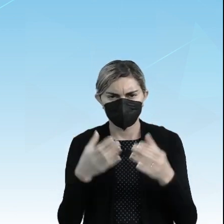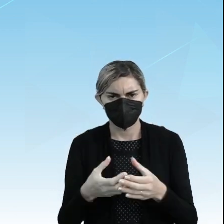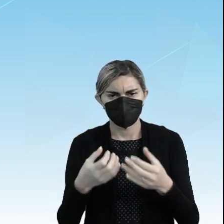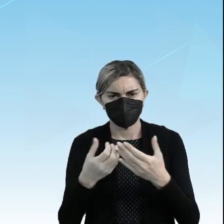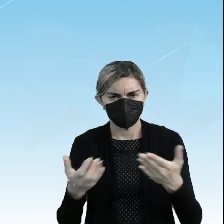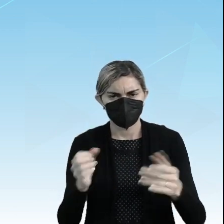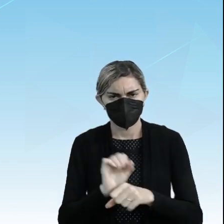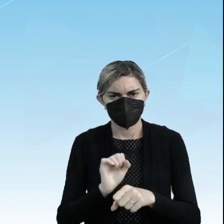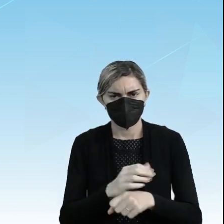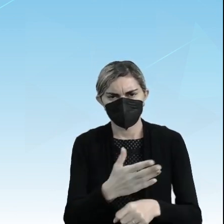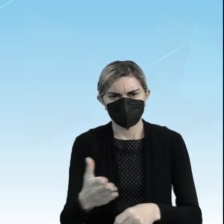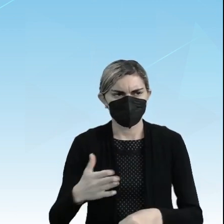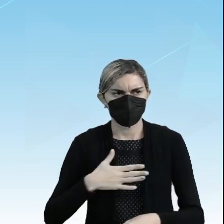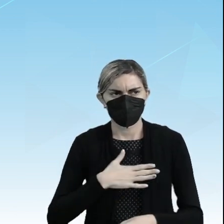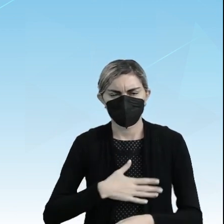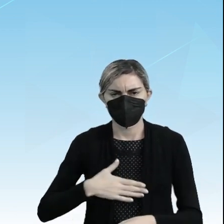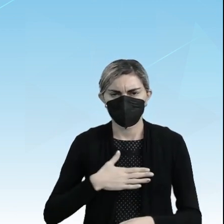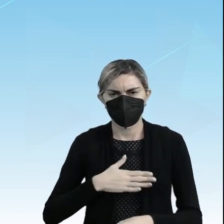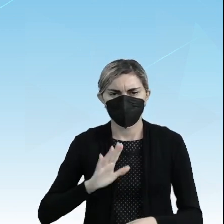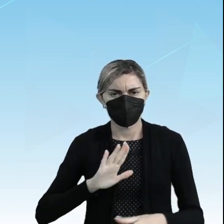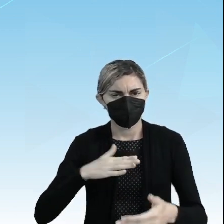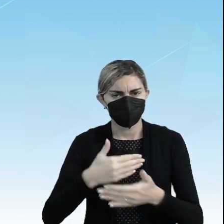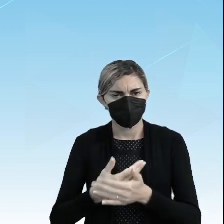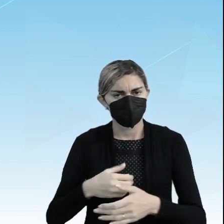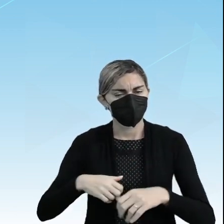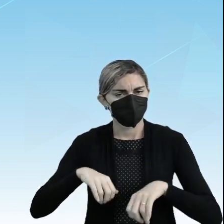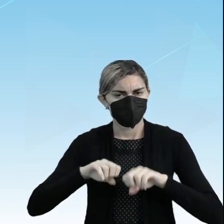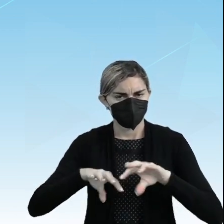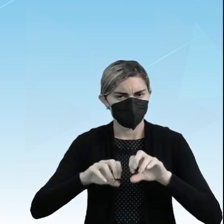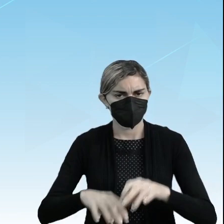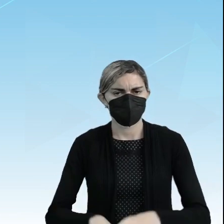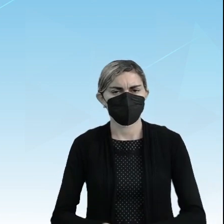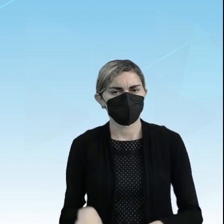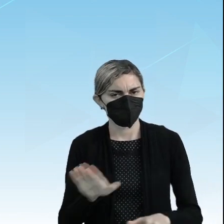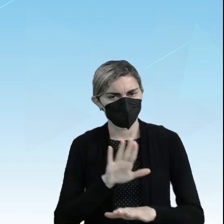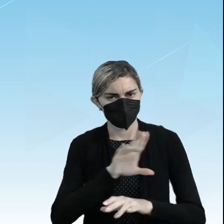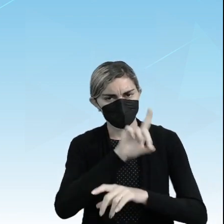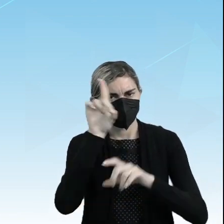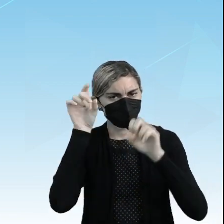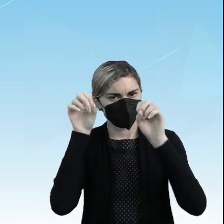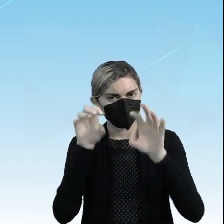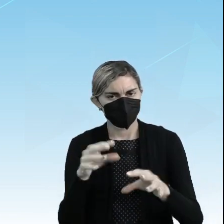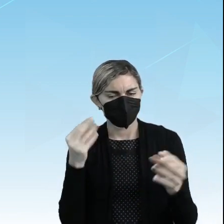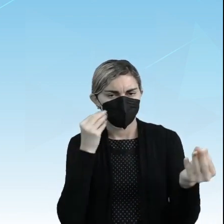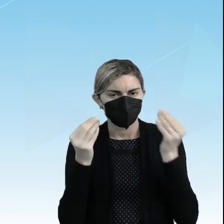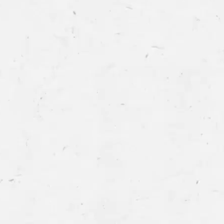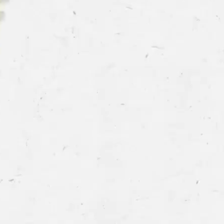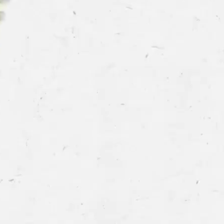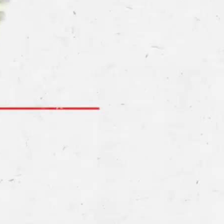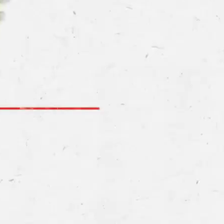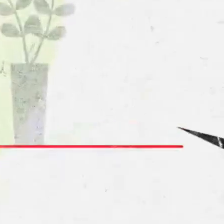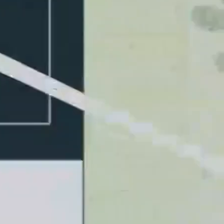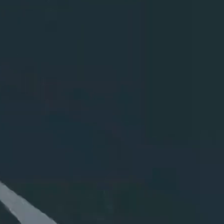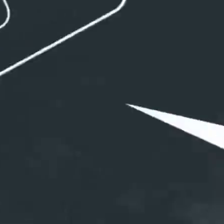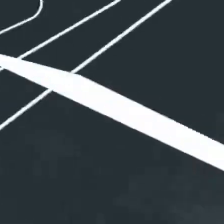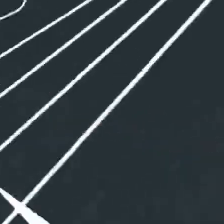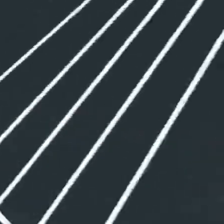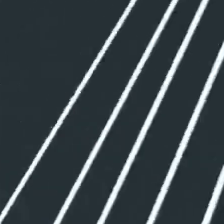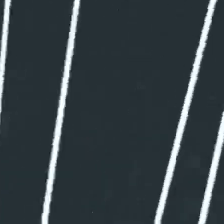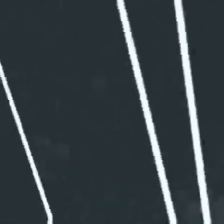bom? Espero que vocês tenham gostado e espero vocês na próxima aula. Fique com Deus e um beijo.